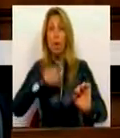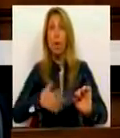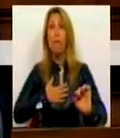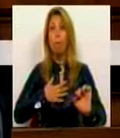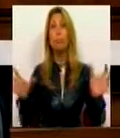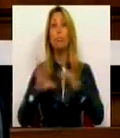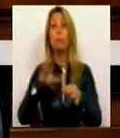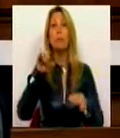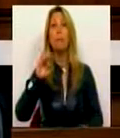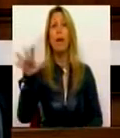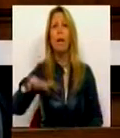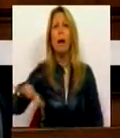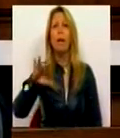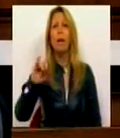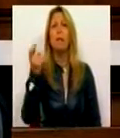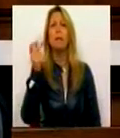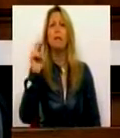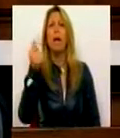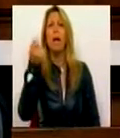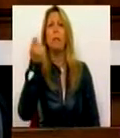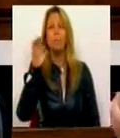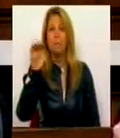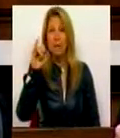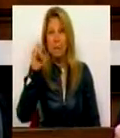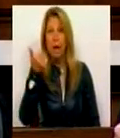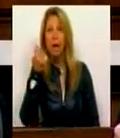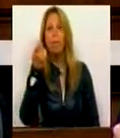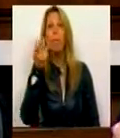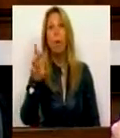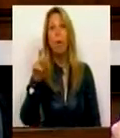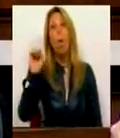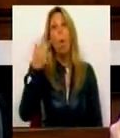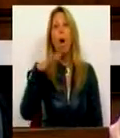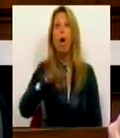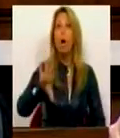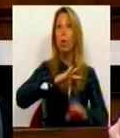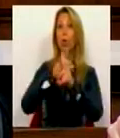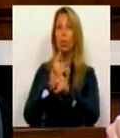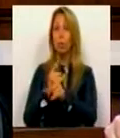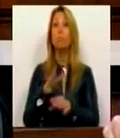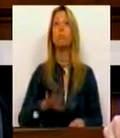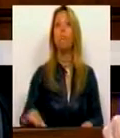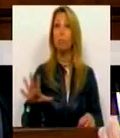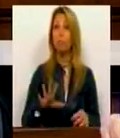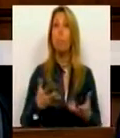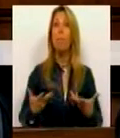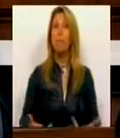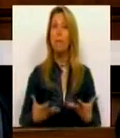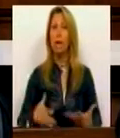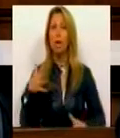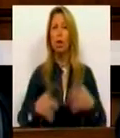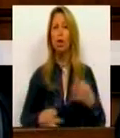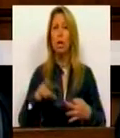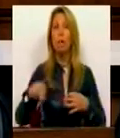cyber ou pode ter outra natureza? Esta é uma questão muito pesada do ponto de vista jurídico e até do ponto de